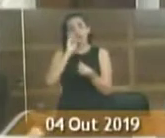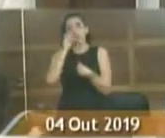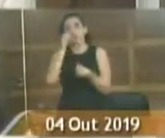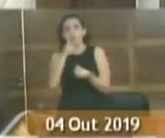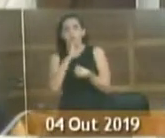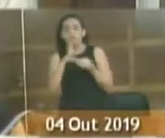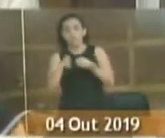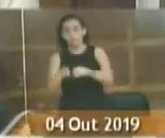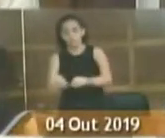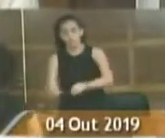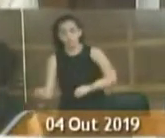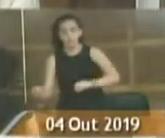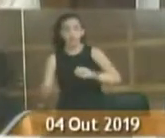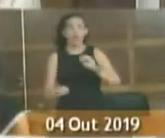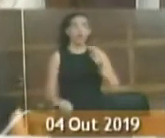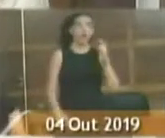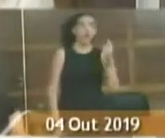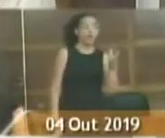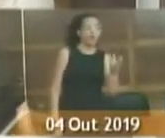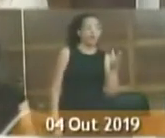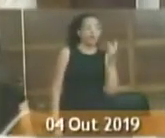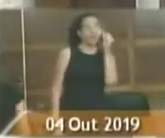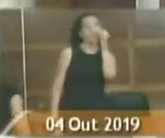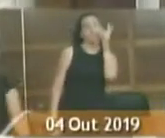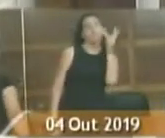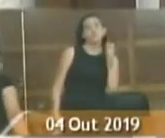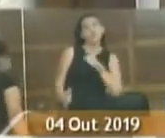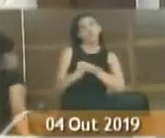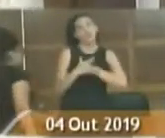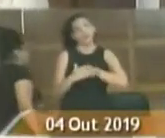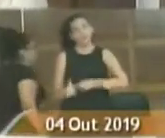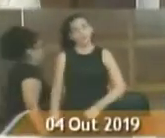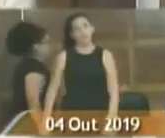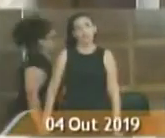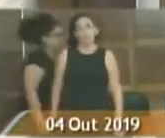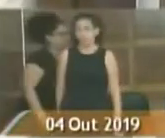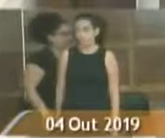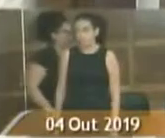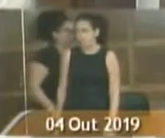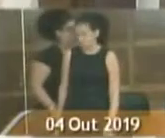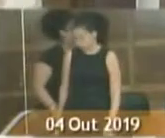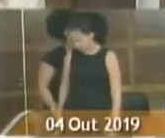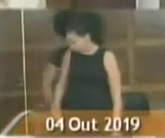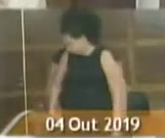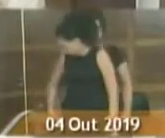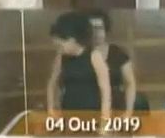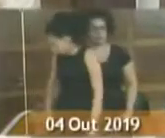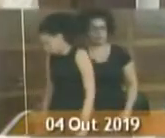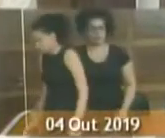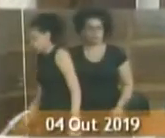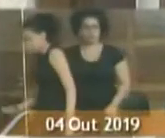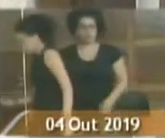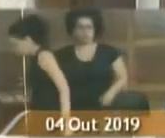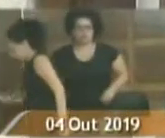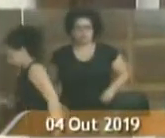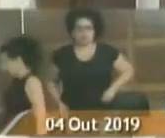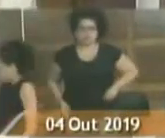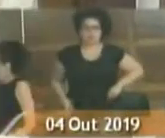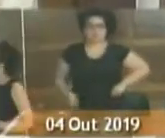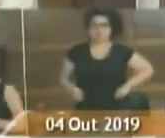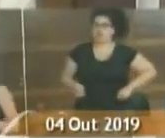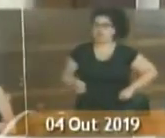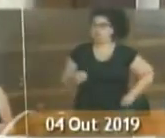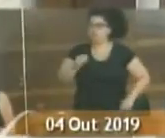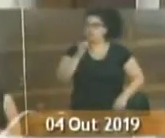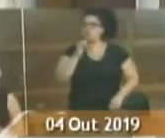naquele solo contaminado. Quando a gente fala solo, a gente fala jardim. Vamos supor, tem uma árvore lá, você pegou o